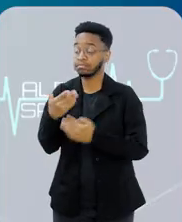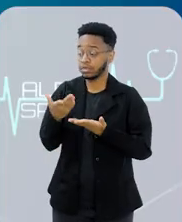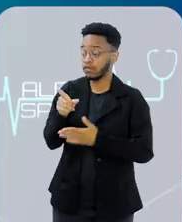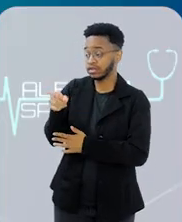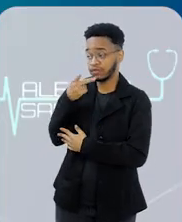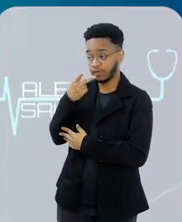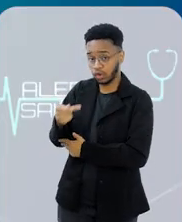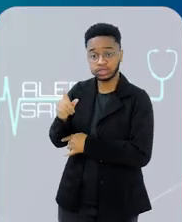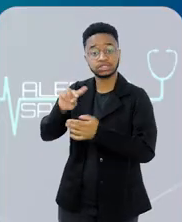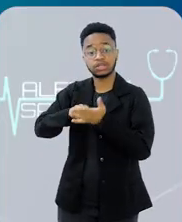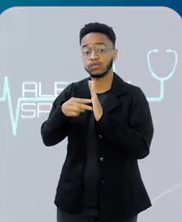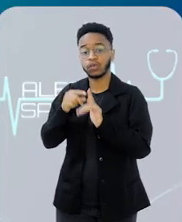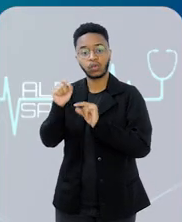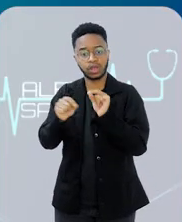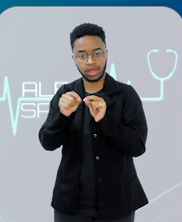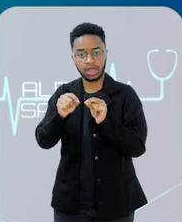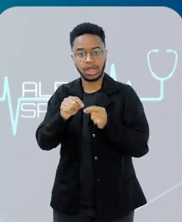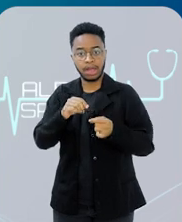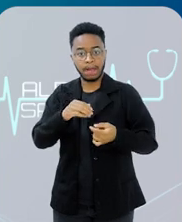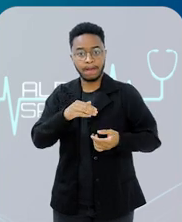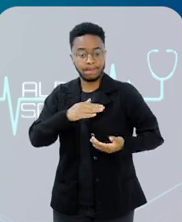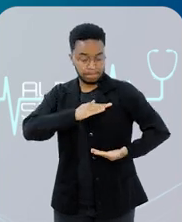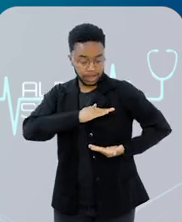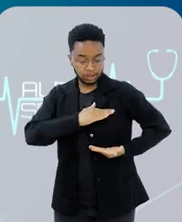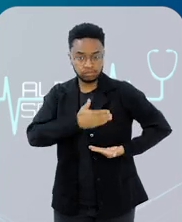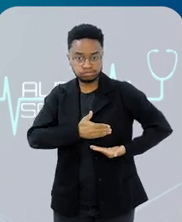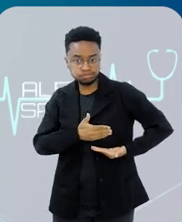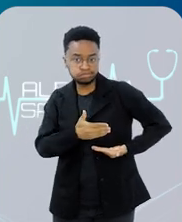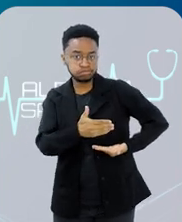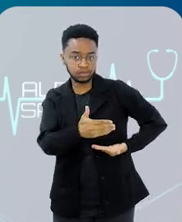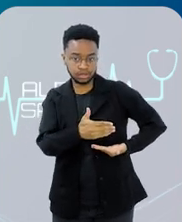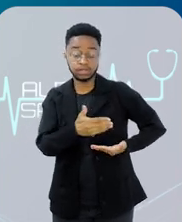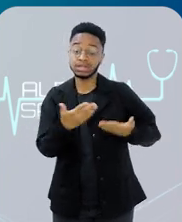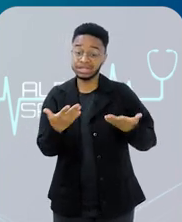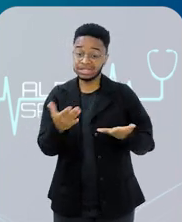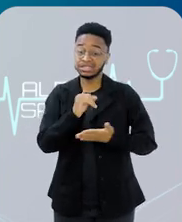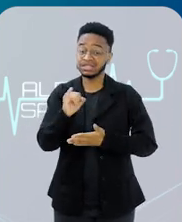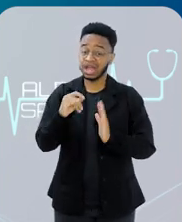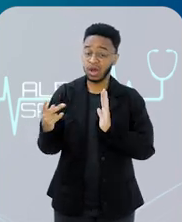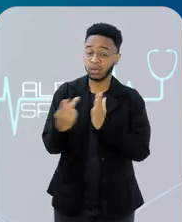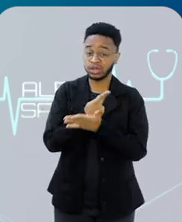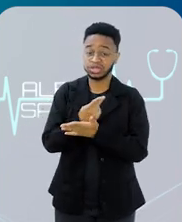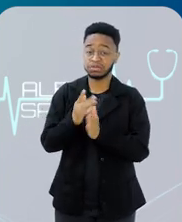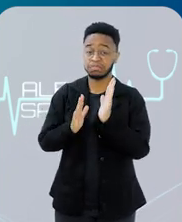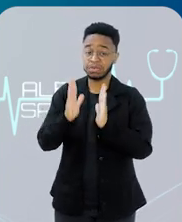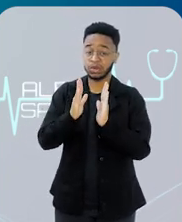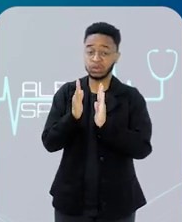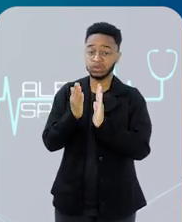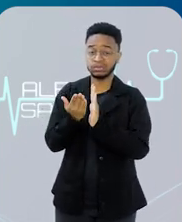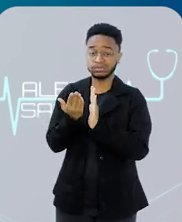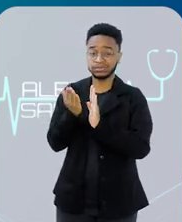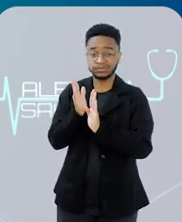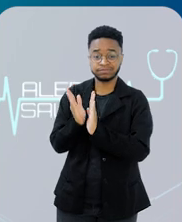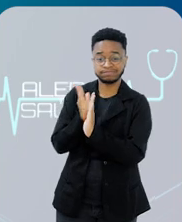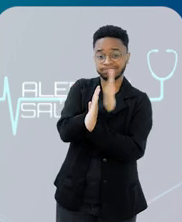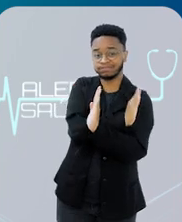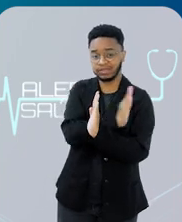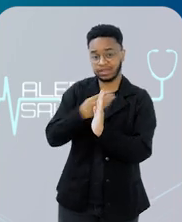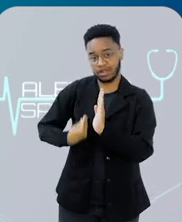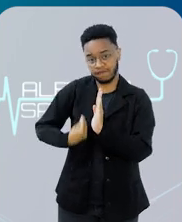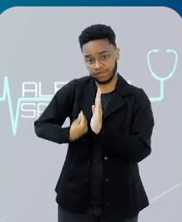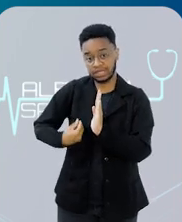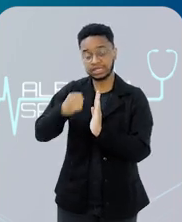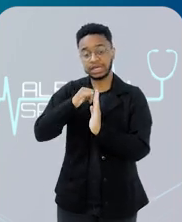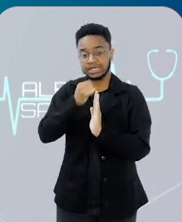crescimento excessivo das mamas, e como esse crescimento acaba dando numa fase muito precoce da vida, quando a mulher